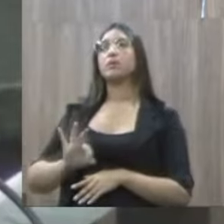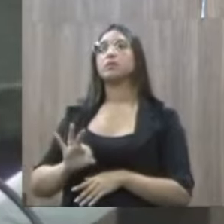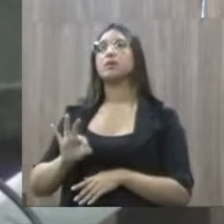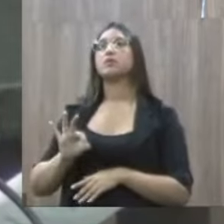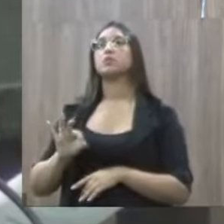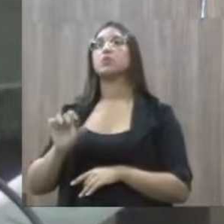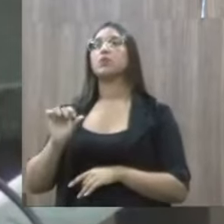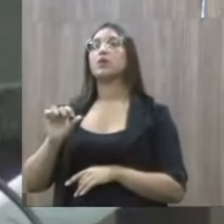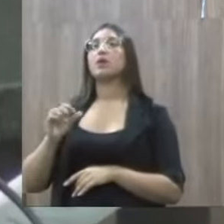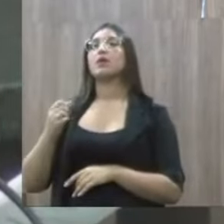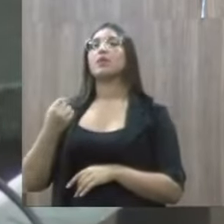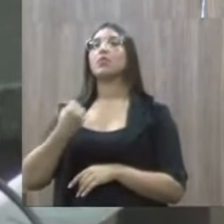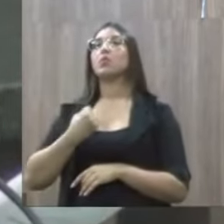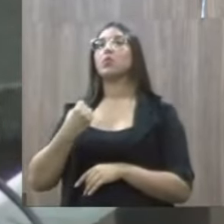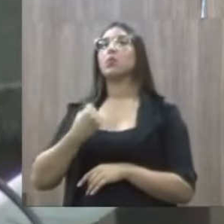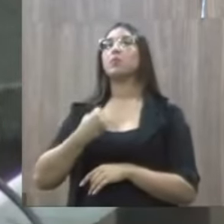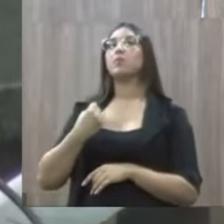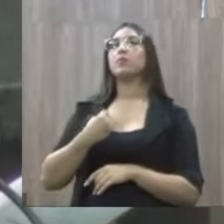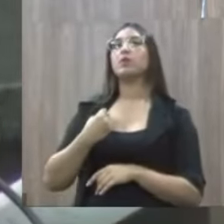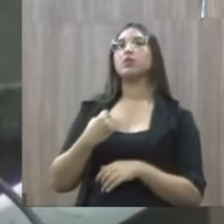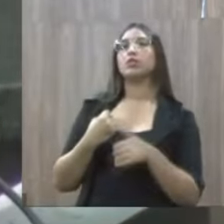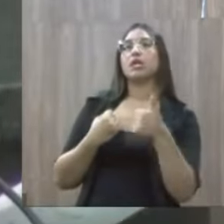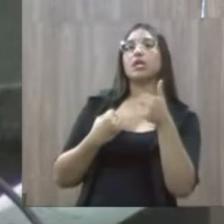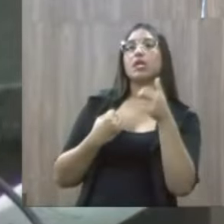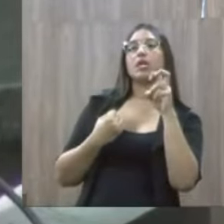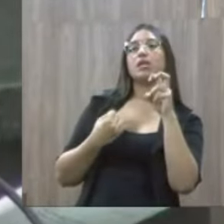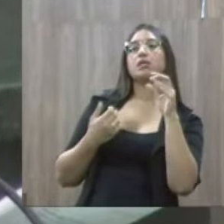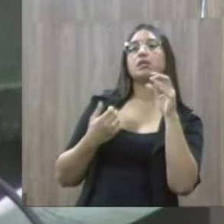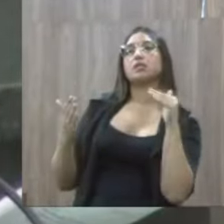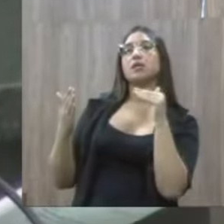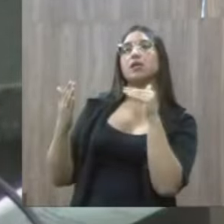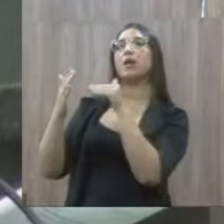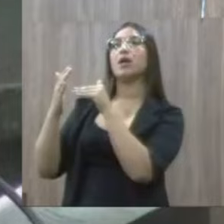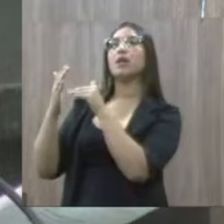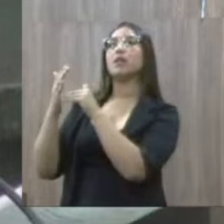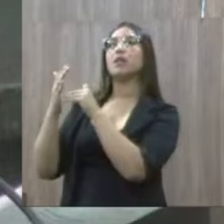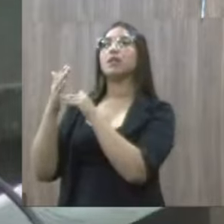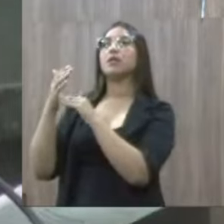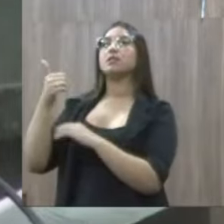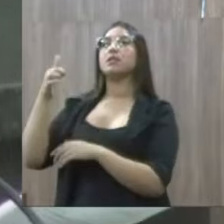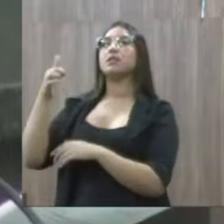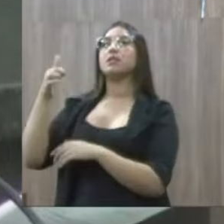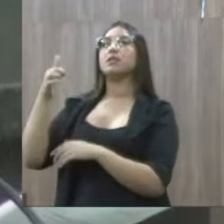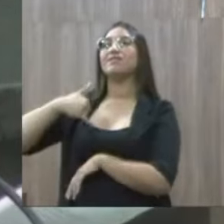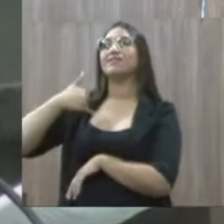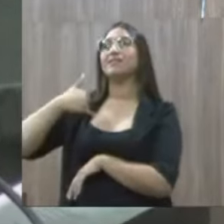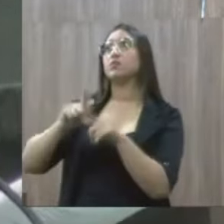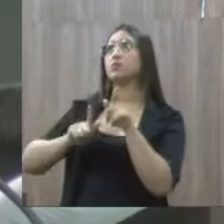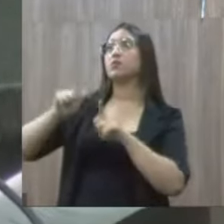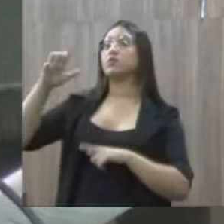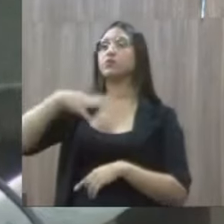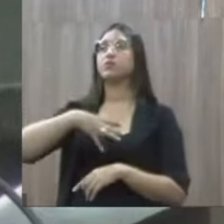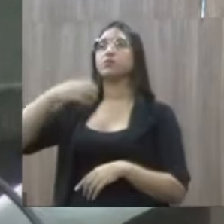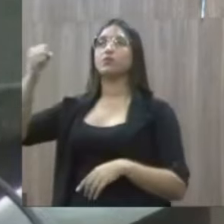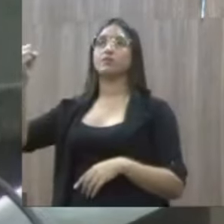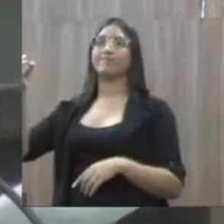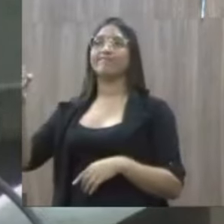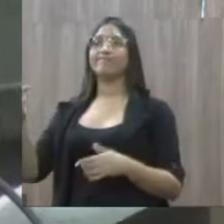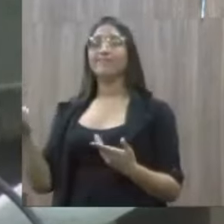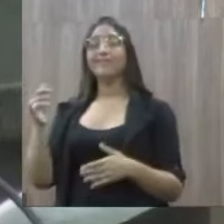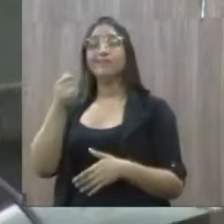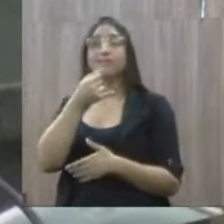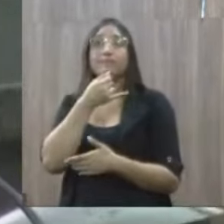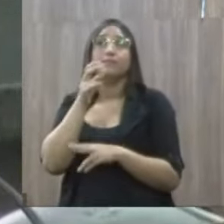suicídios em adolescentes e jovens de 15 a 19 anos. Portanto, esse é um tema muito triste